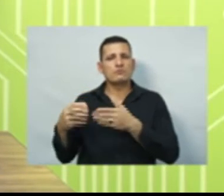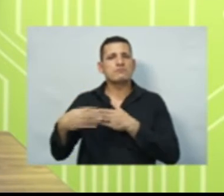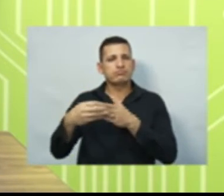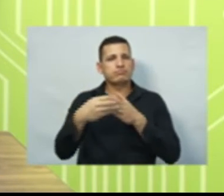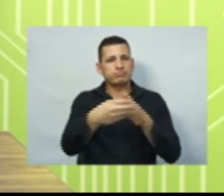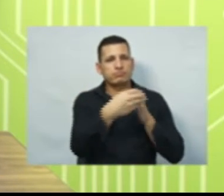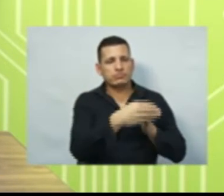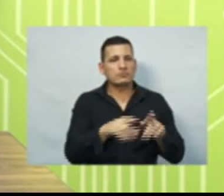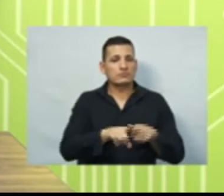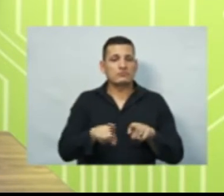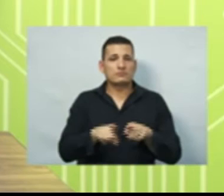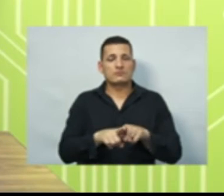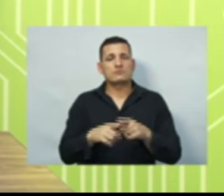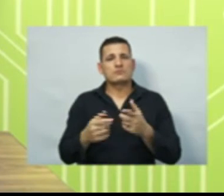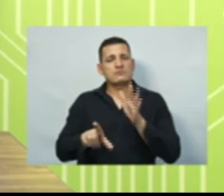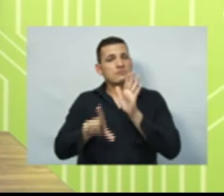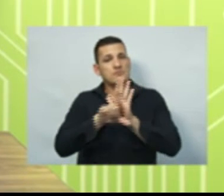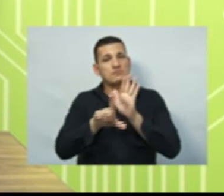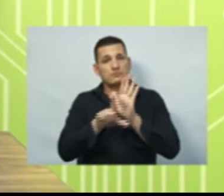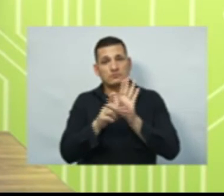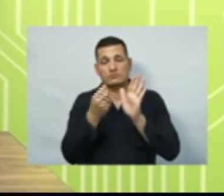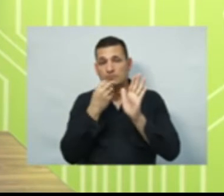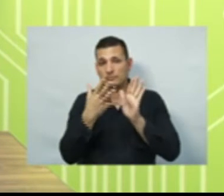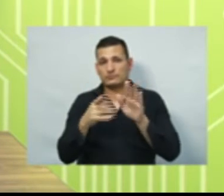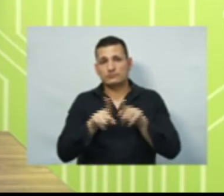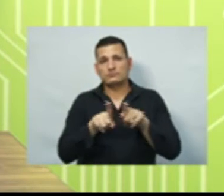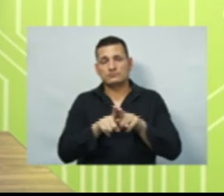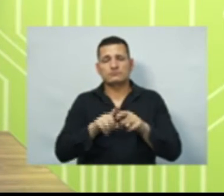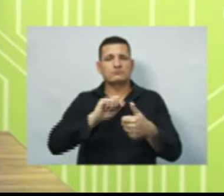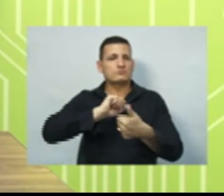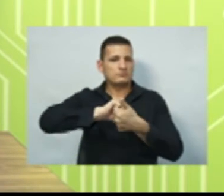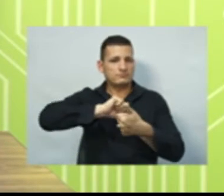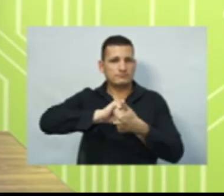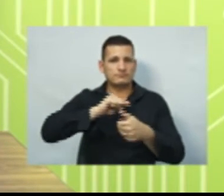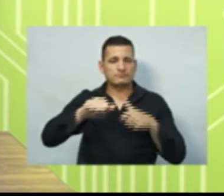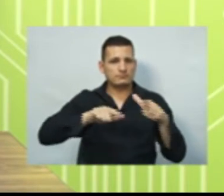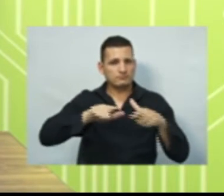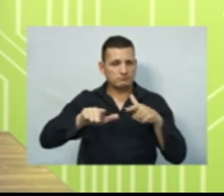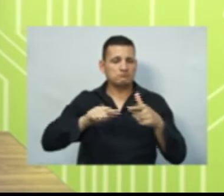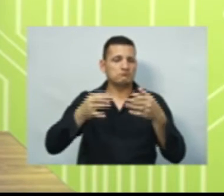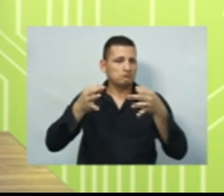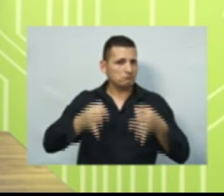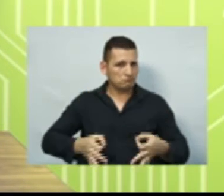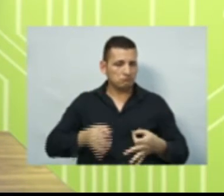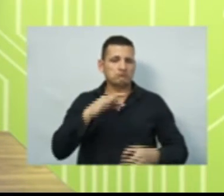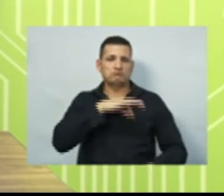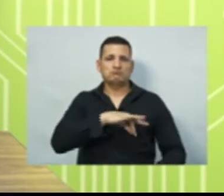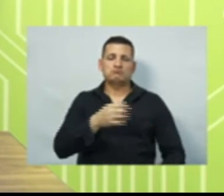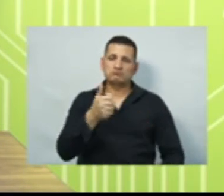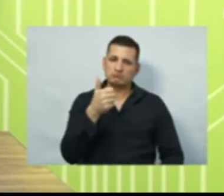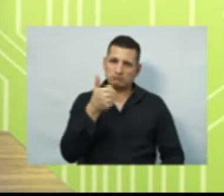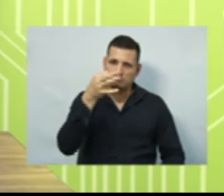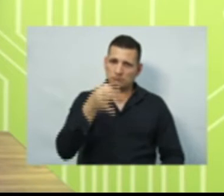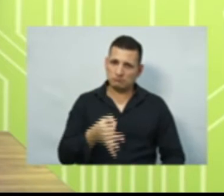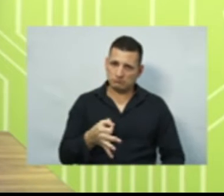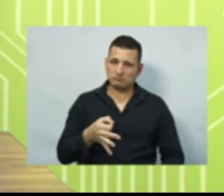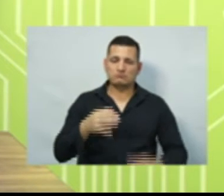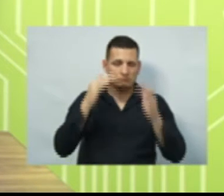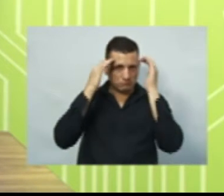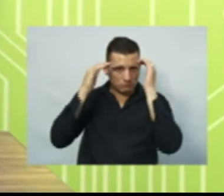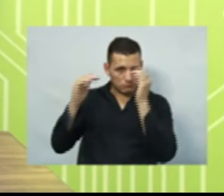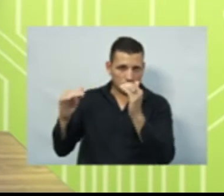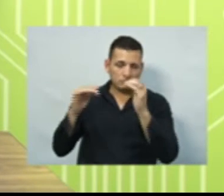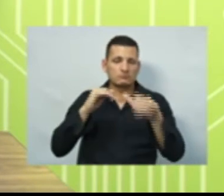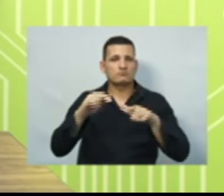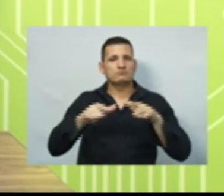além de produzir boas leis que vão tratar da qualidade do trabalho, um trabalho justo, com uma remuneração justa, condições dignas de trabalho,